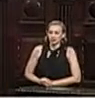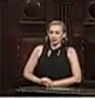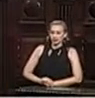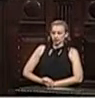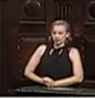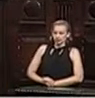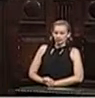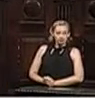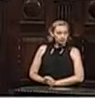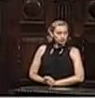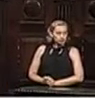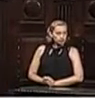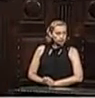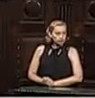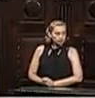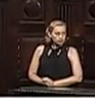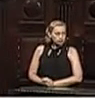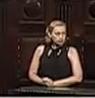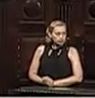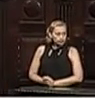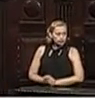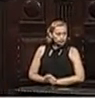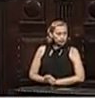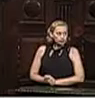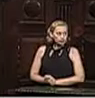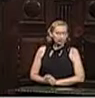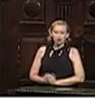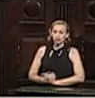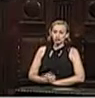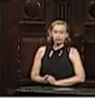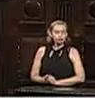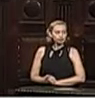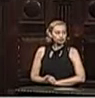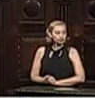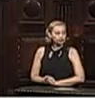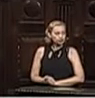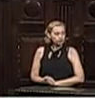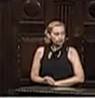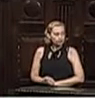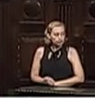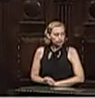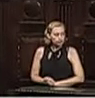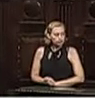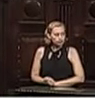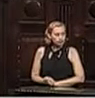liminar. Relator é o ministro Lewandowski, mas a